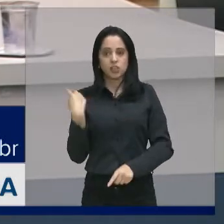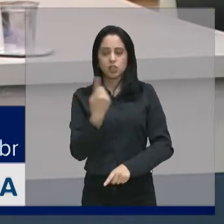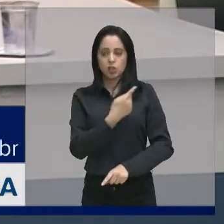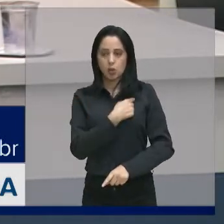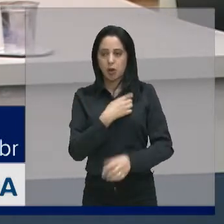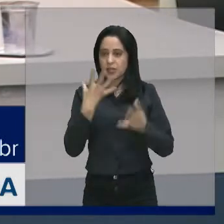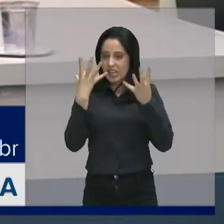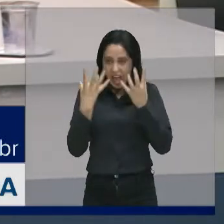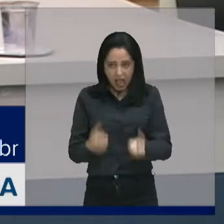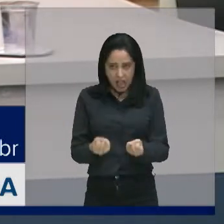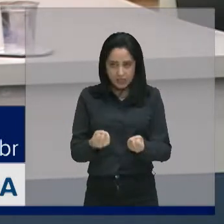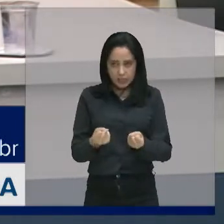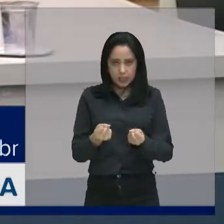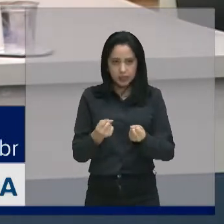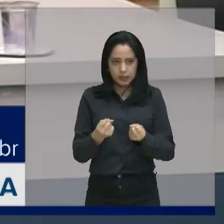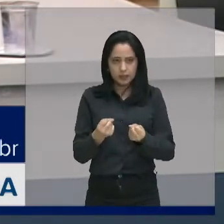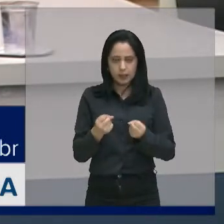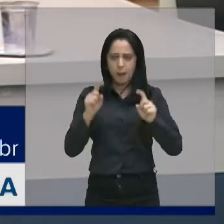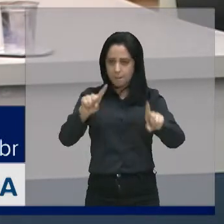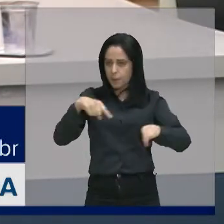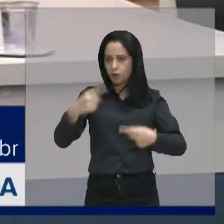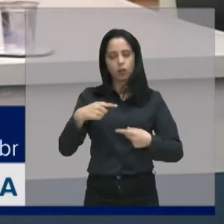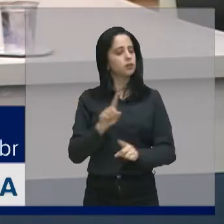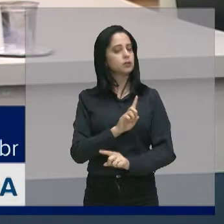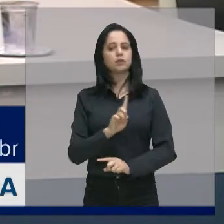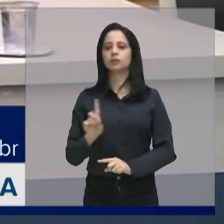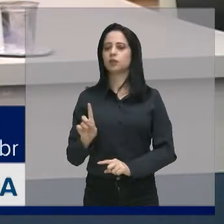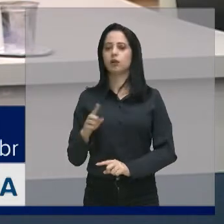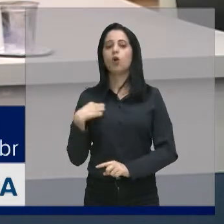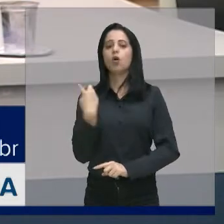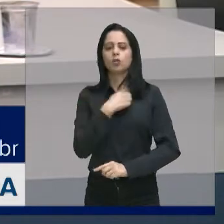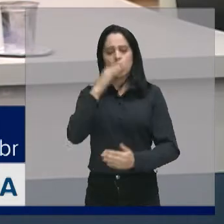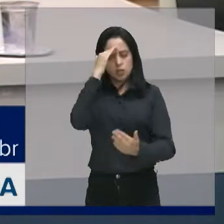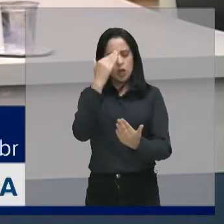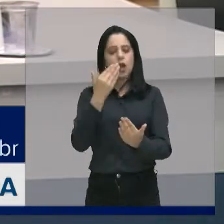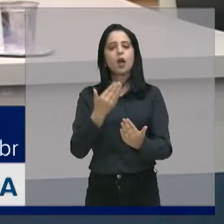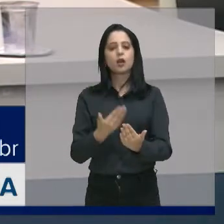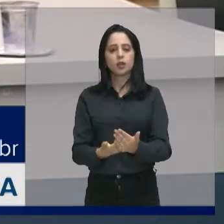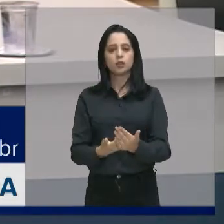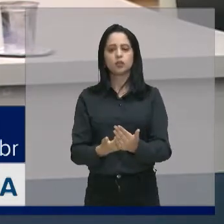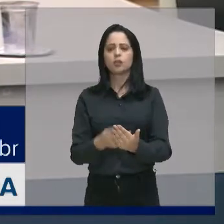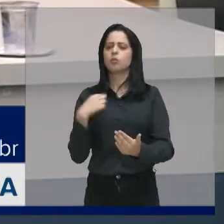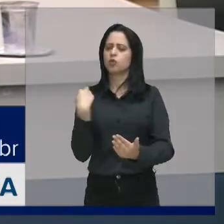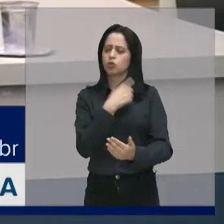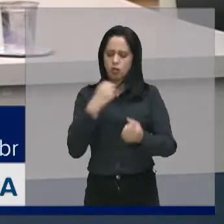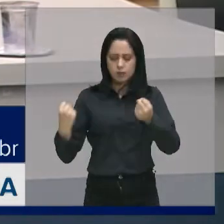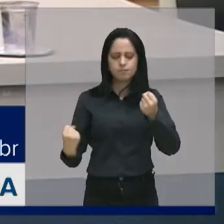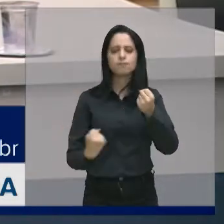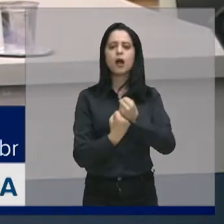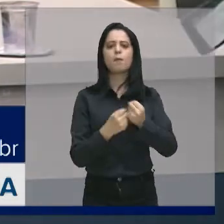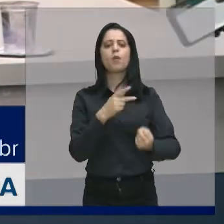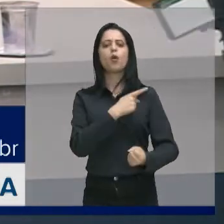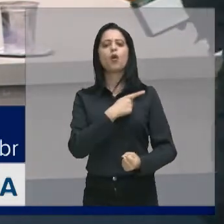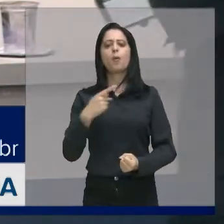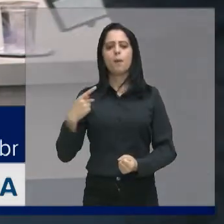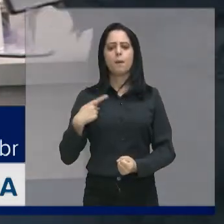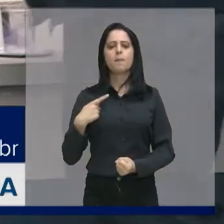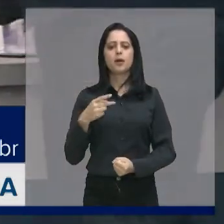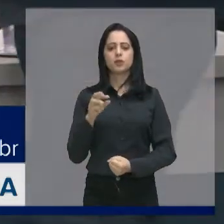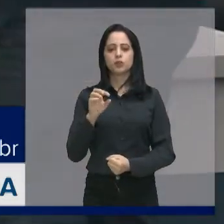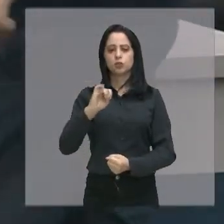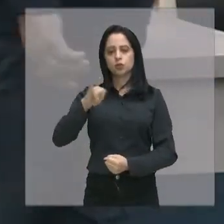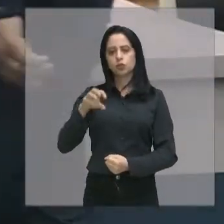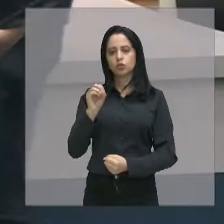contra aquilo que cremos e acreditamos. O nosso, então, total apoio ao pastor Jorge Linhares. Muito